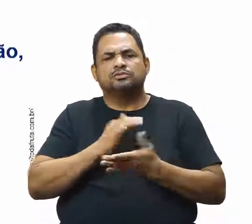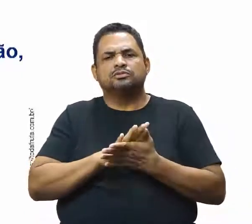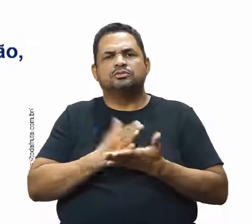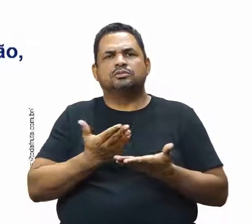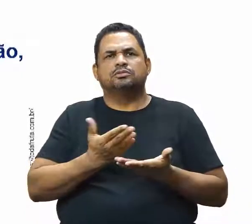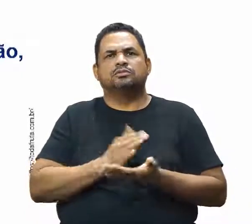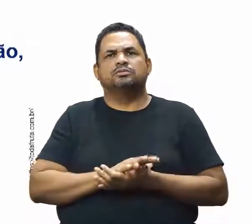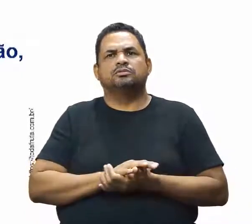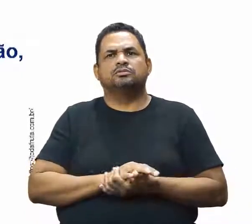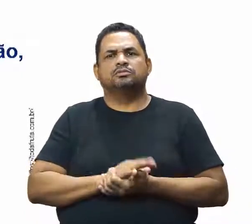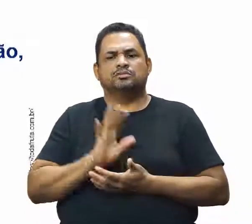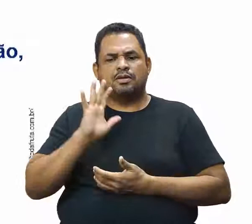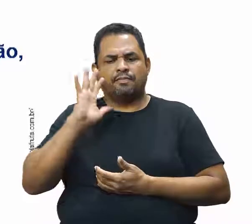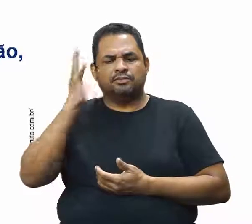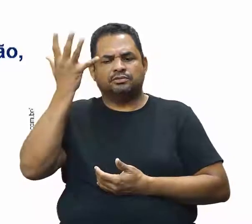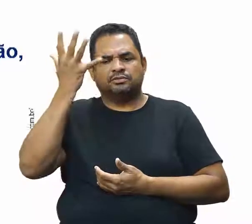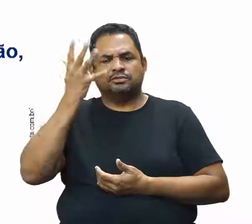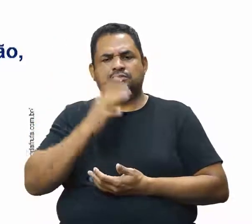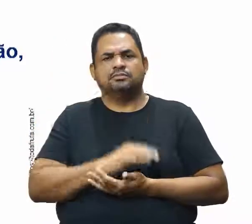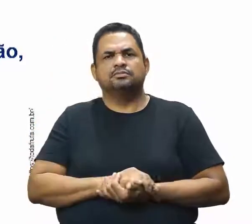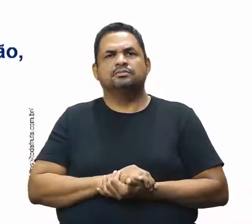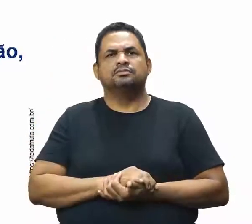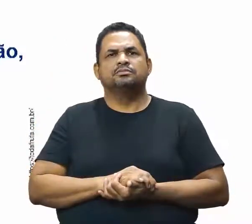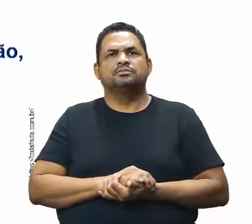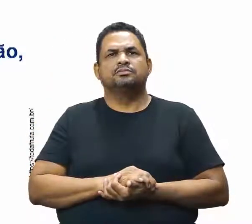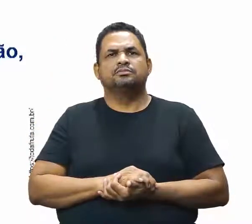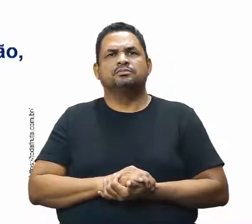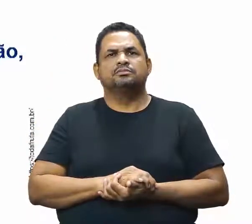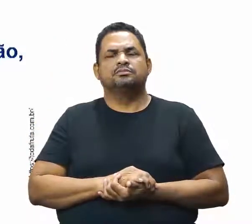Muito simples, pessoal.